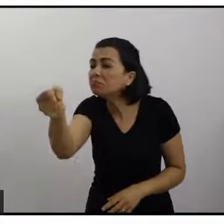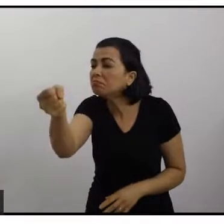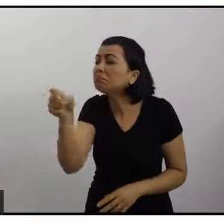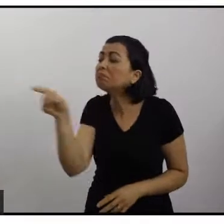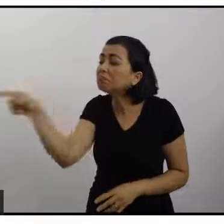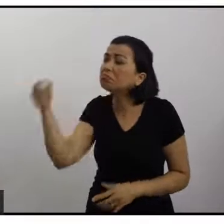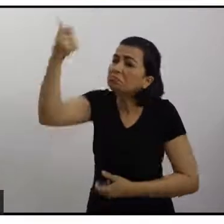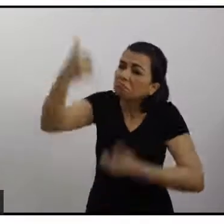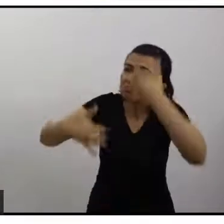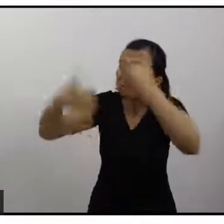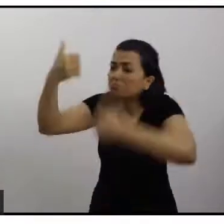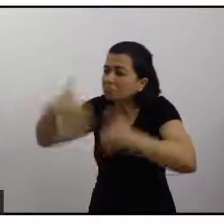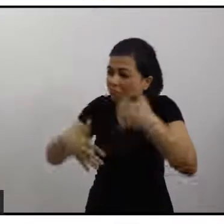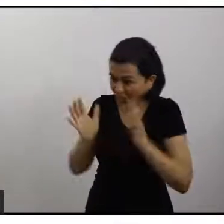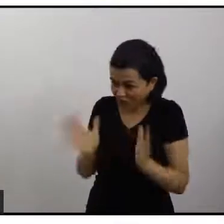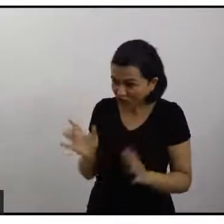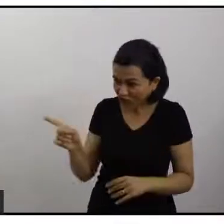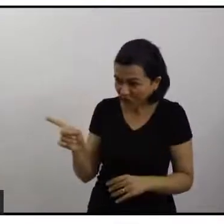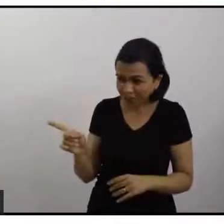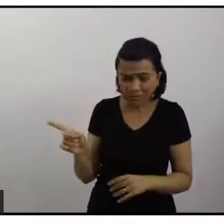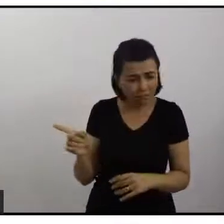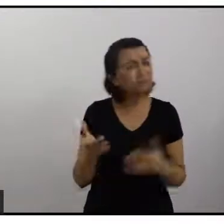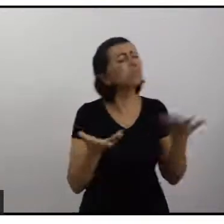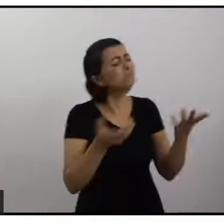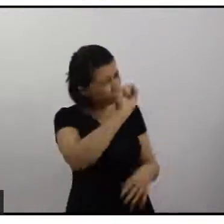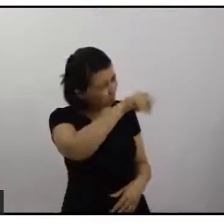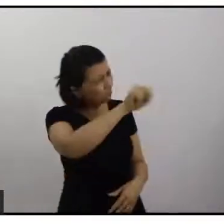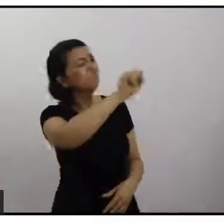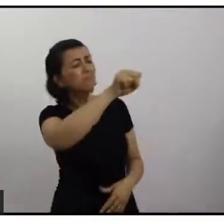era... Sim, claro. Deixava claro.